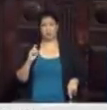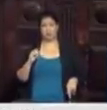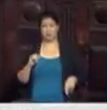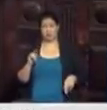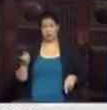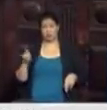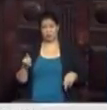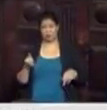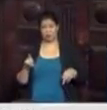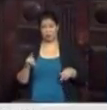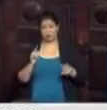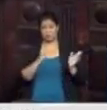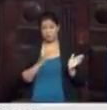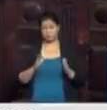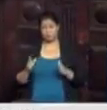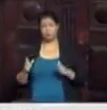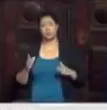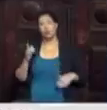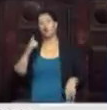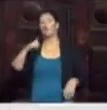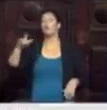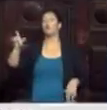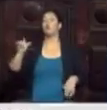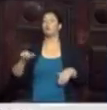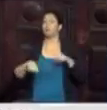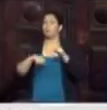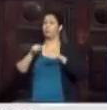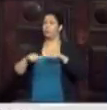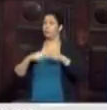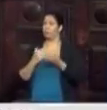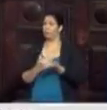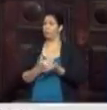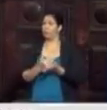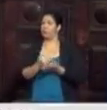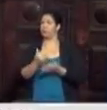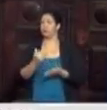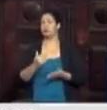se organizem para outras iniciativas